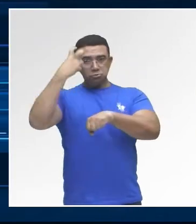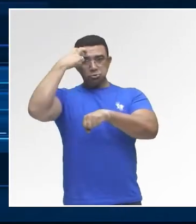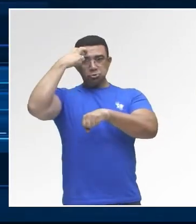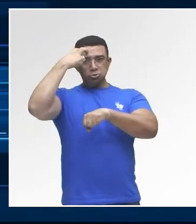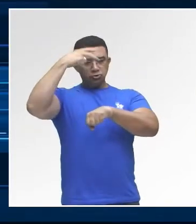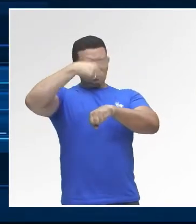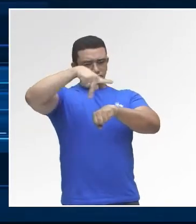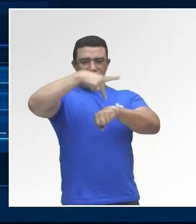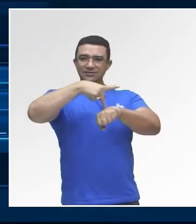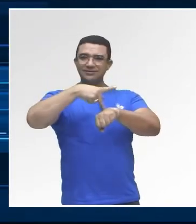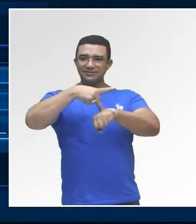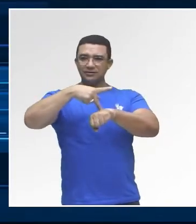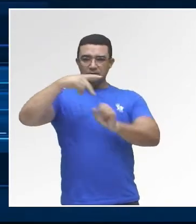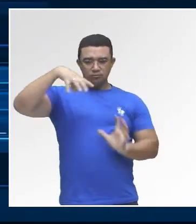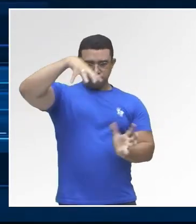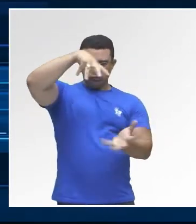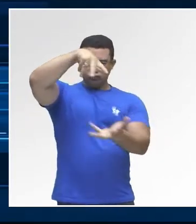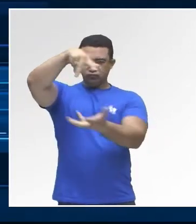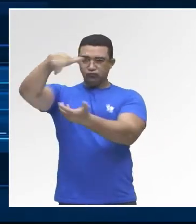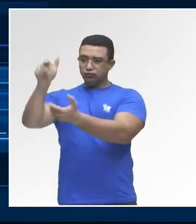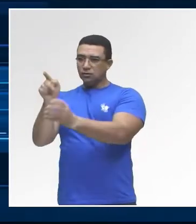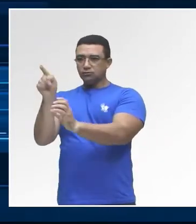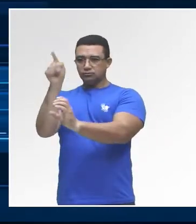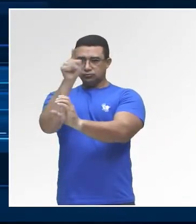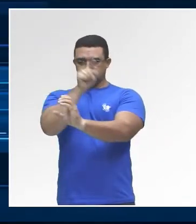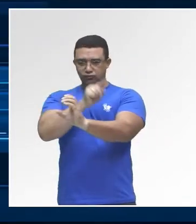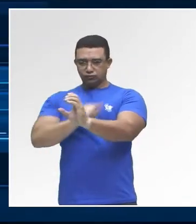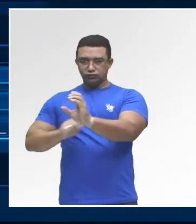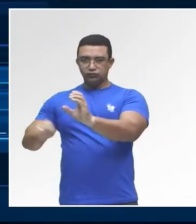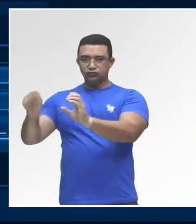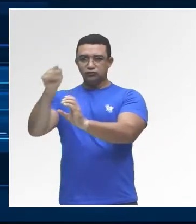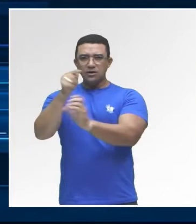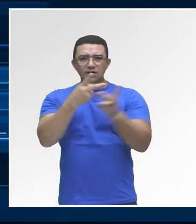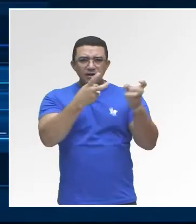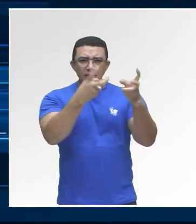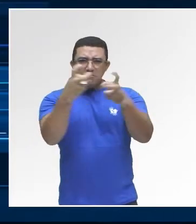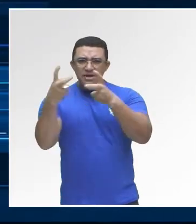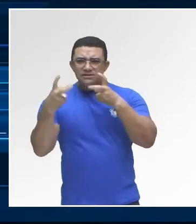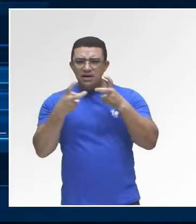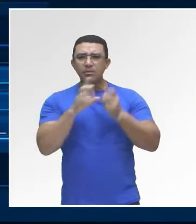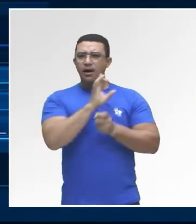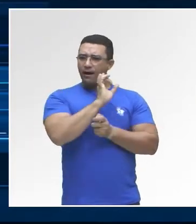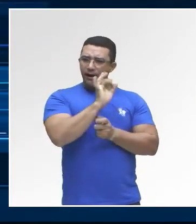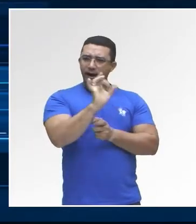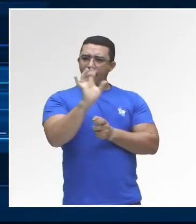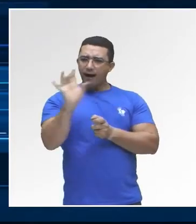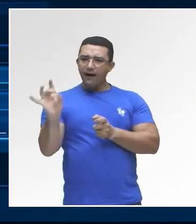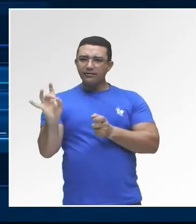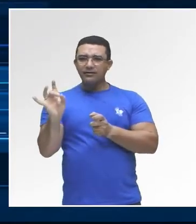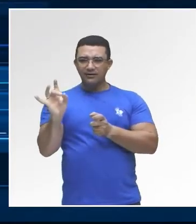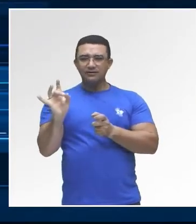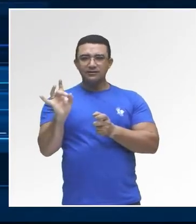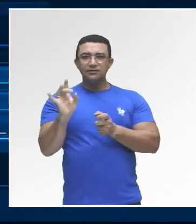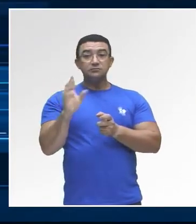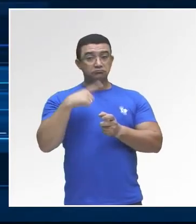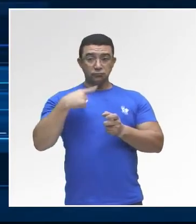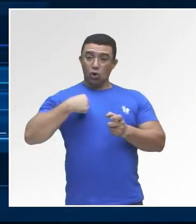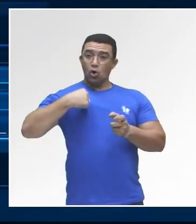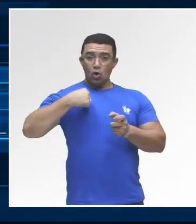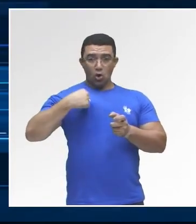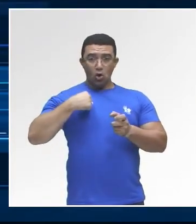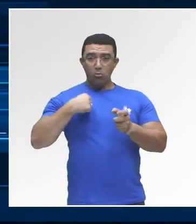do globo, né? Nosso planeta. Então, a gente vê que cada um deles veste uma